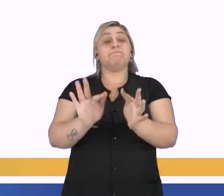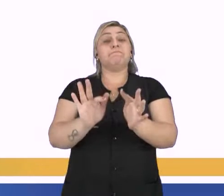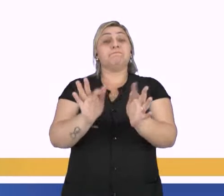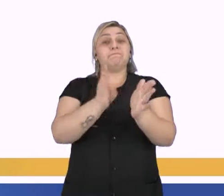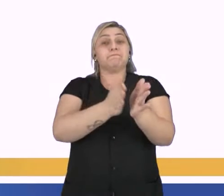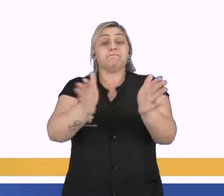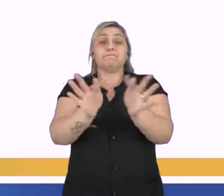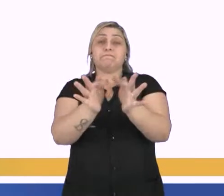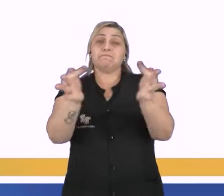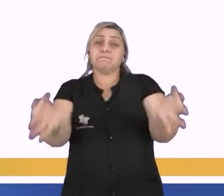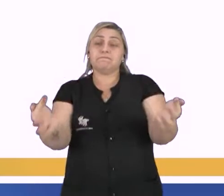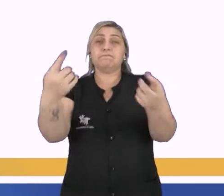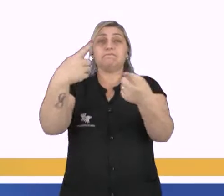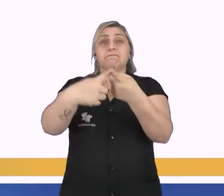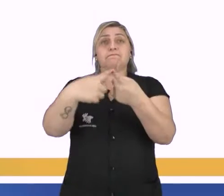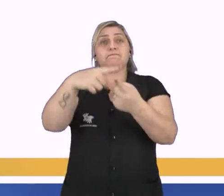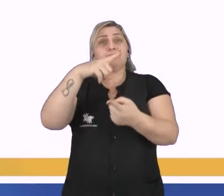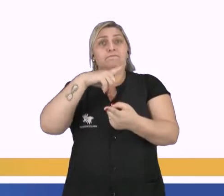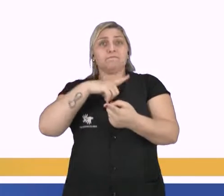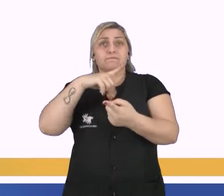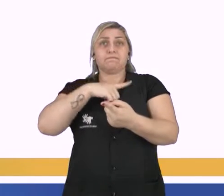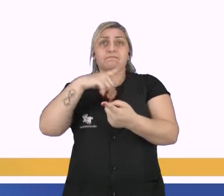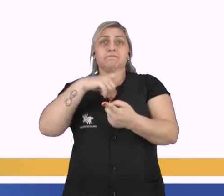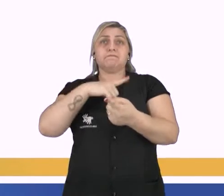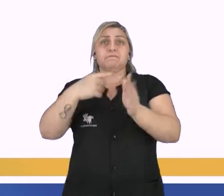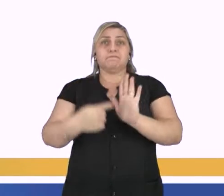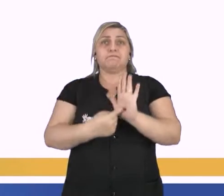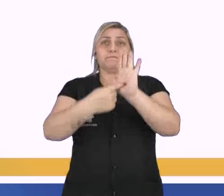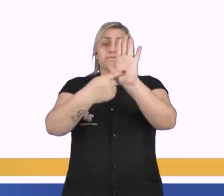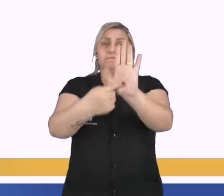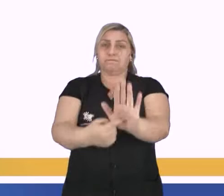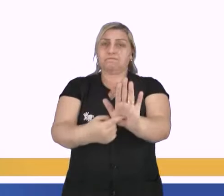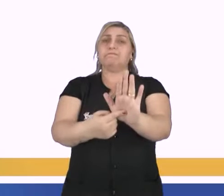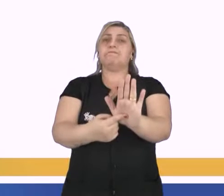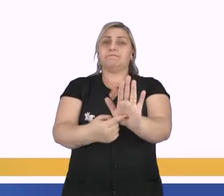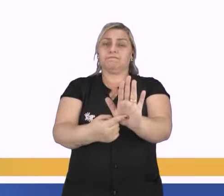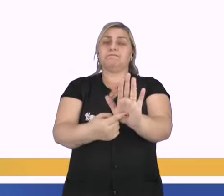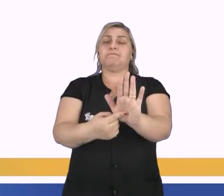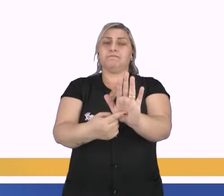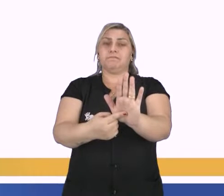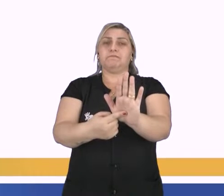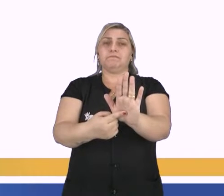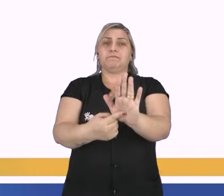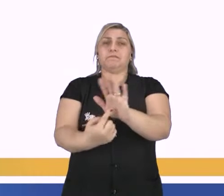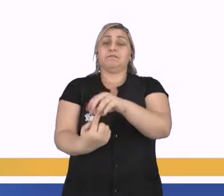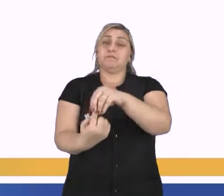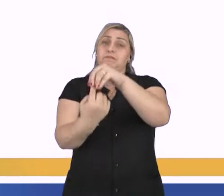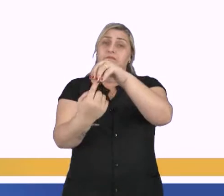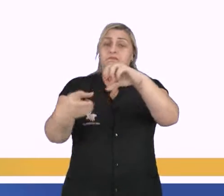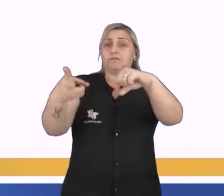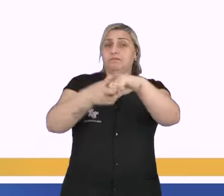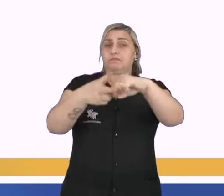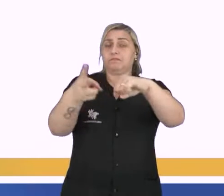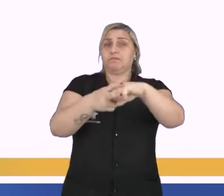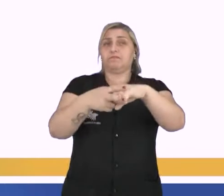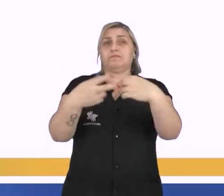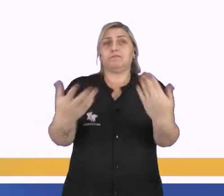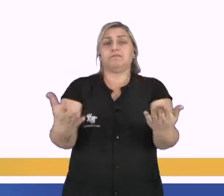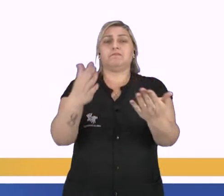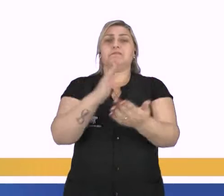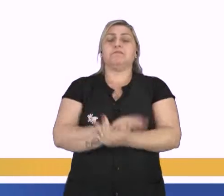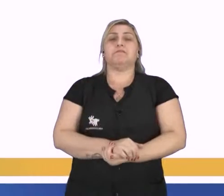certo? Porque temos ali o se apresentaram, né? O apresentaram como um único verbo.